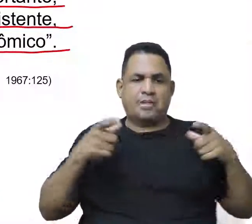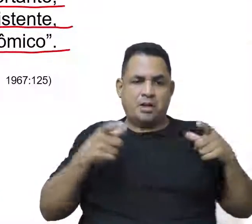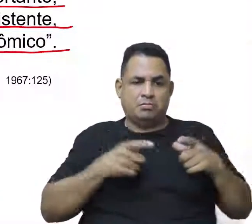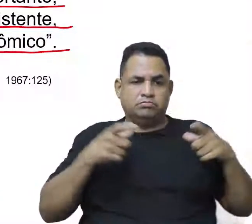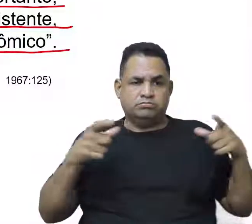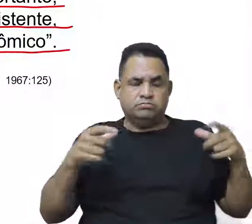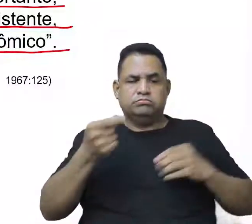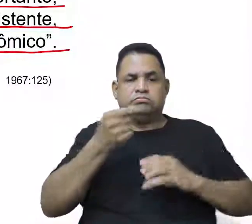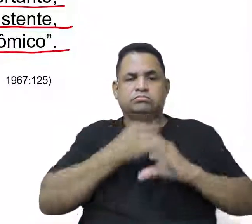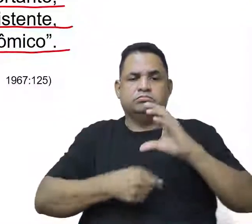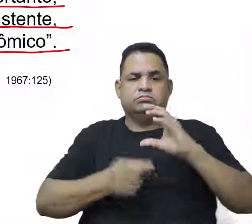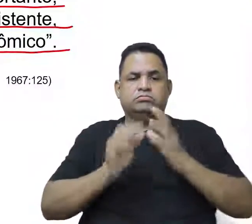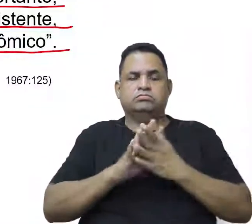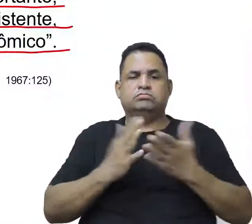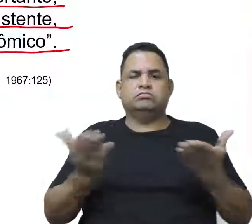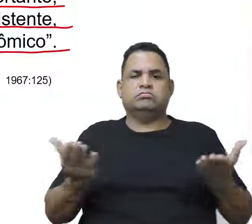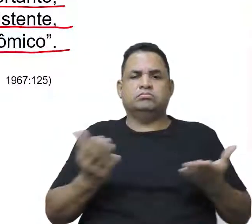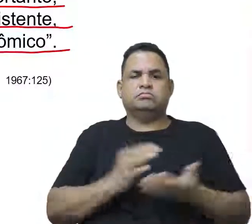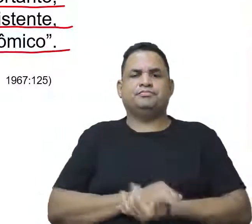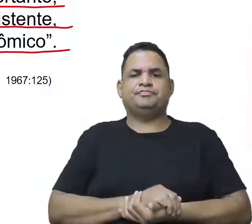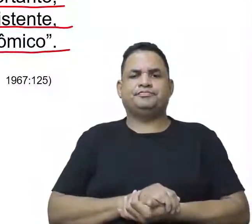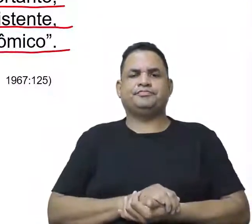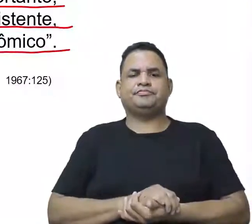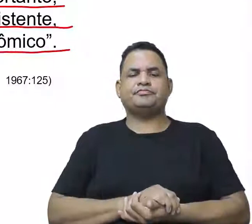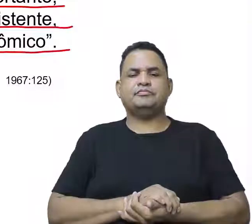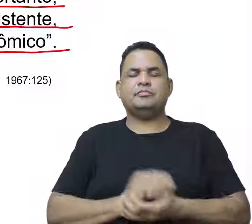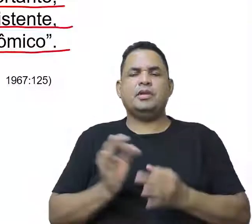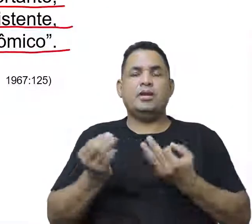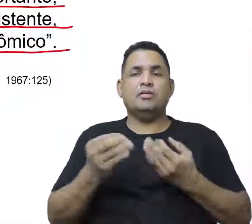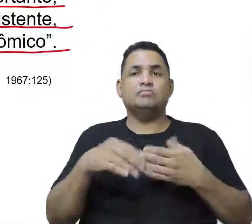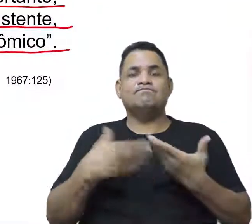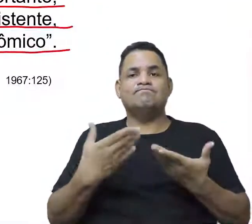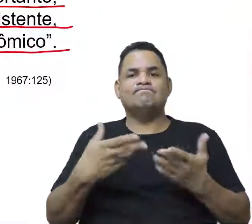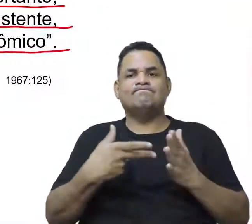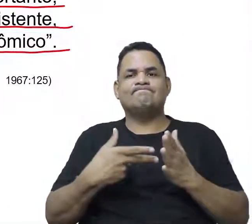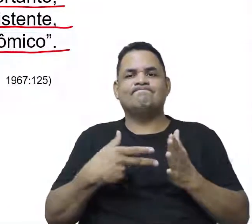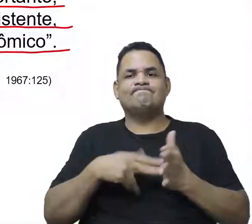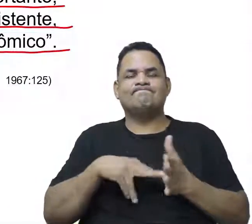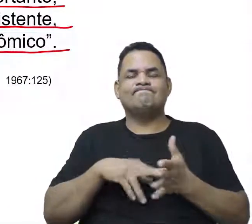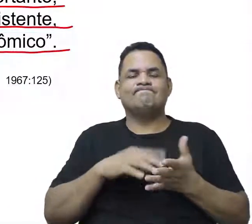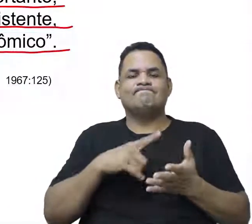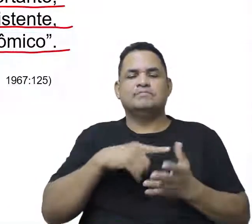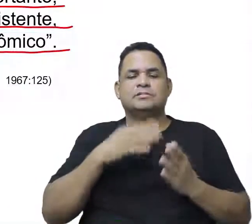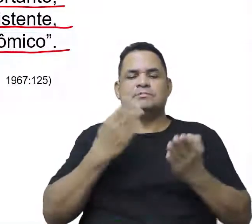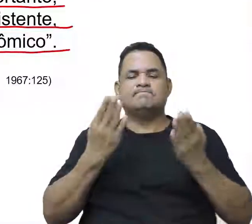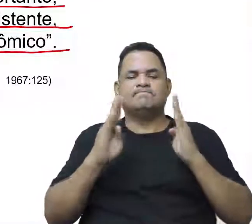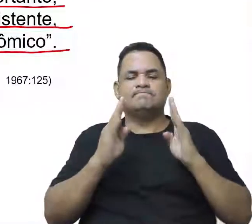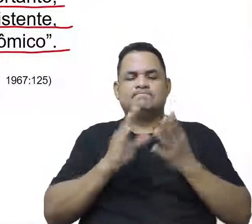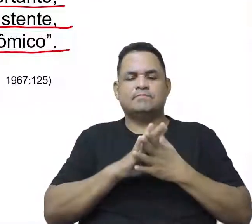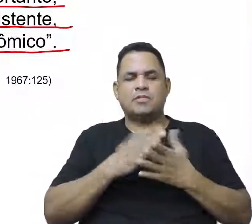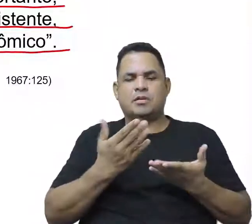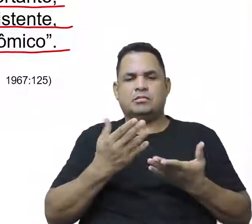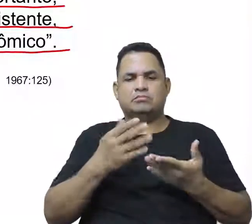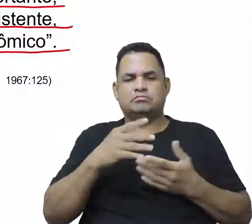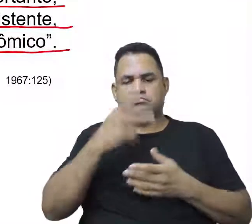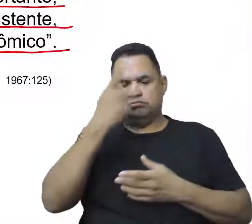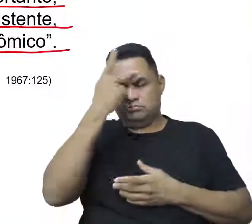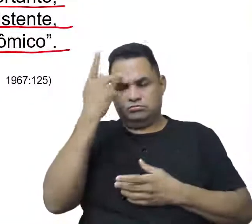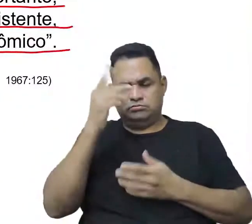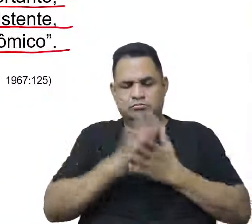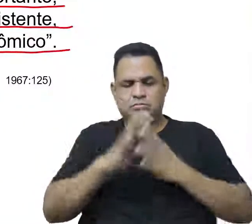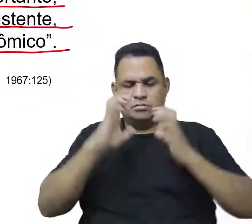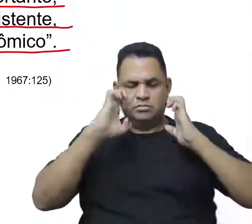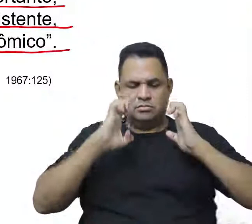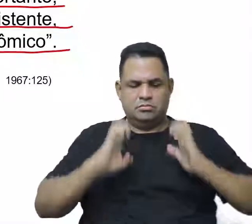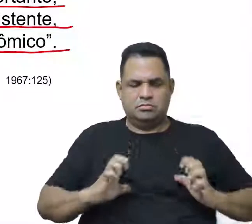acumulação de capital, ou seja, a forma como essas pessoas, esses burgueses viviam, essa